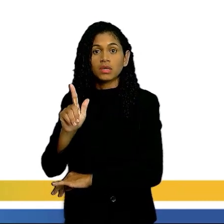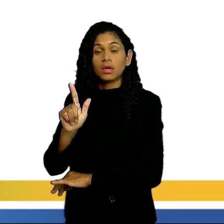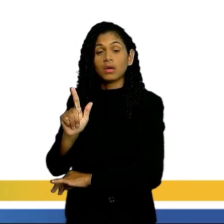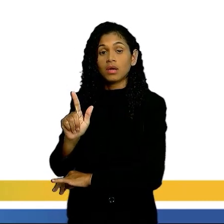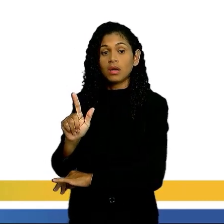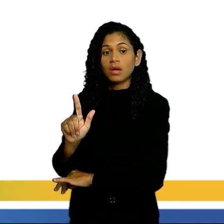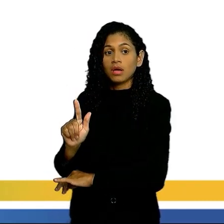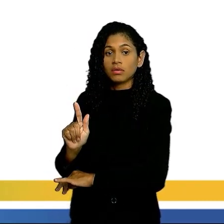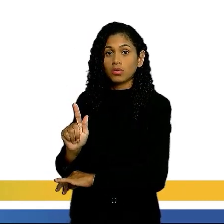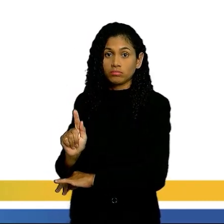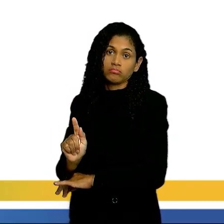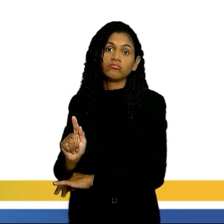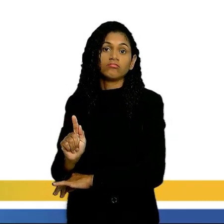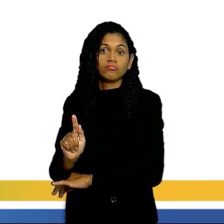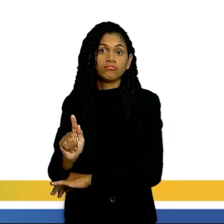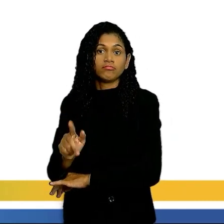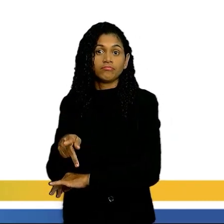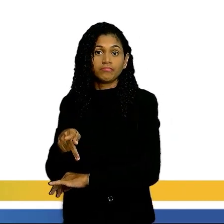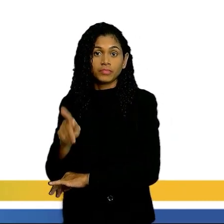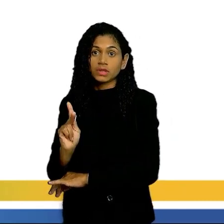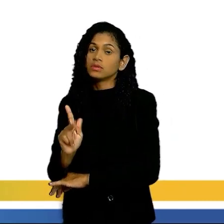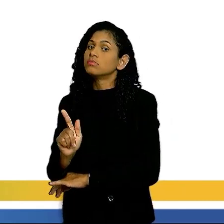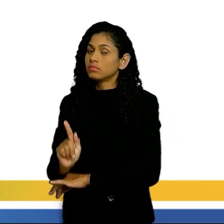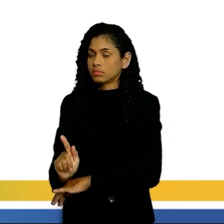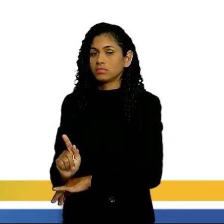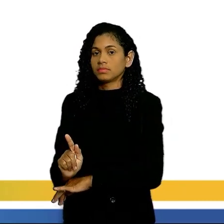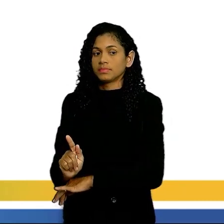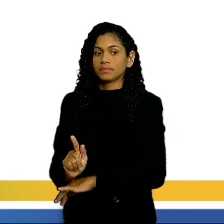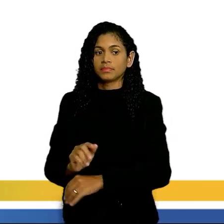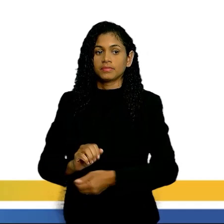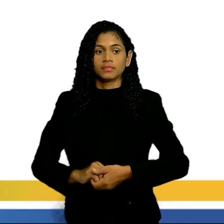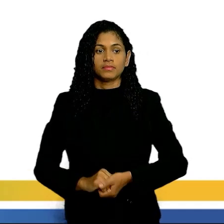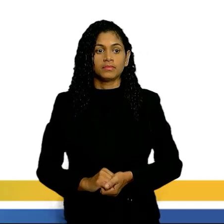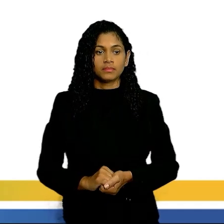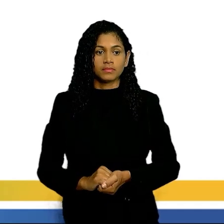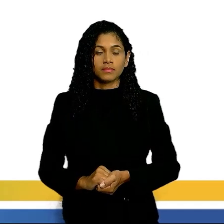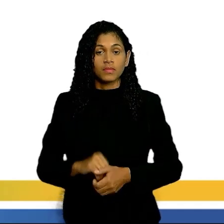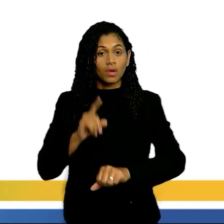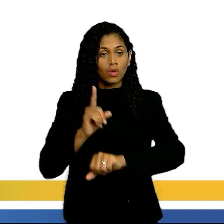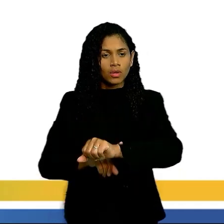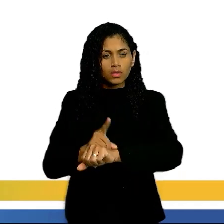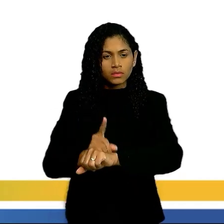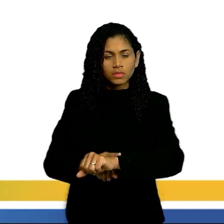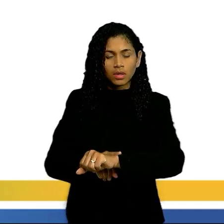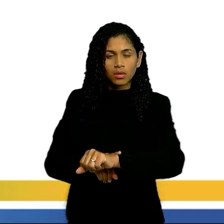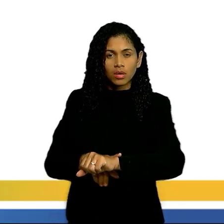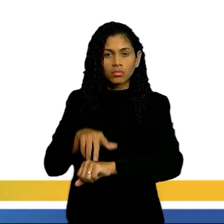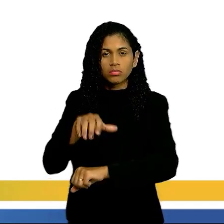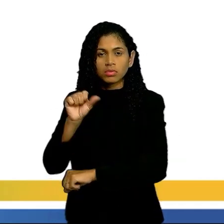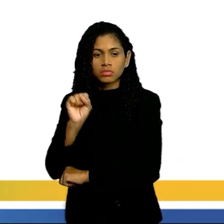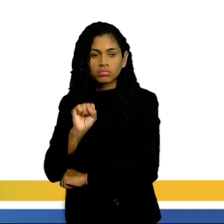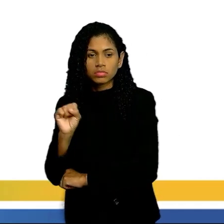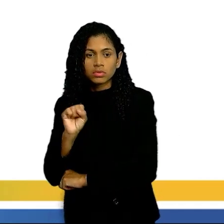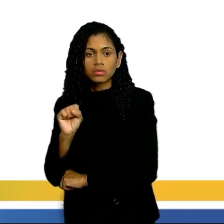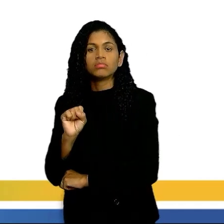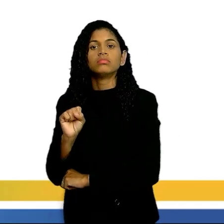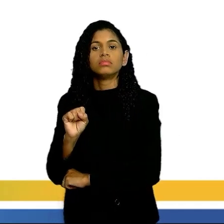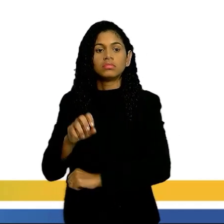o kg, tá? Que é de quilo. Tempo, nós vamos trabalhar aí o segundo, que é o